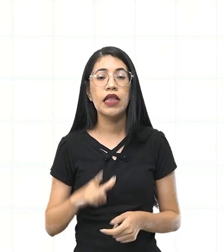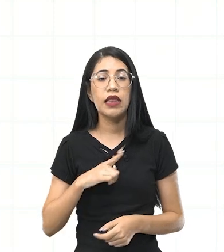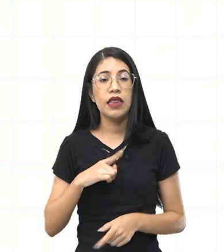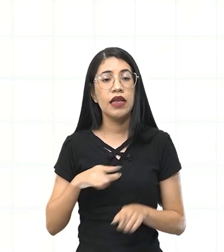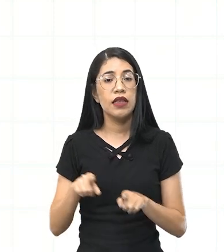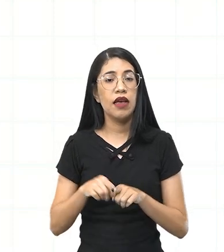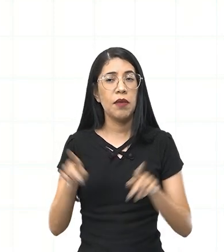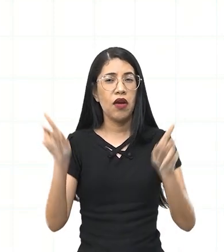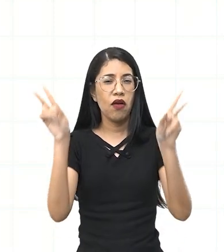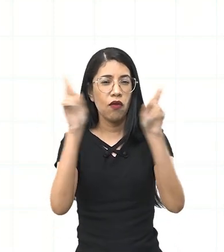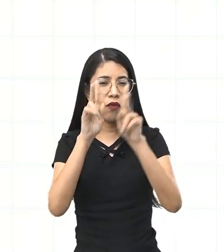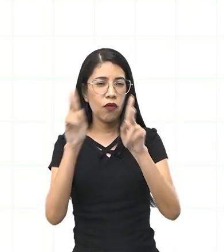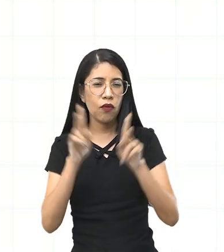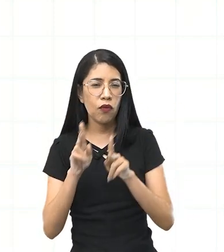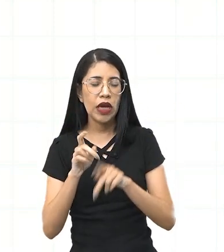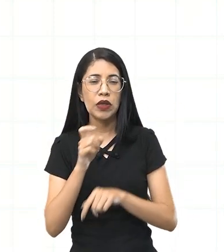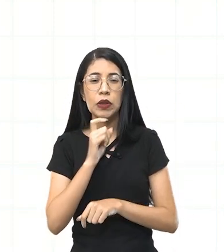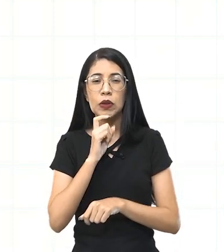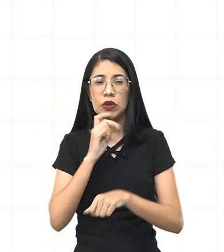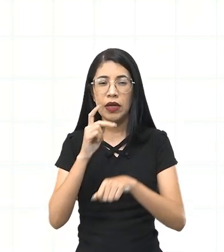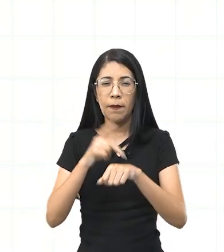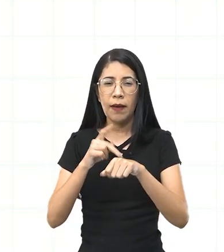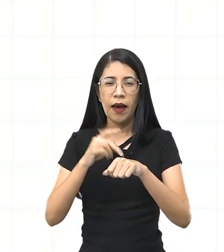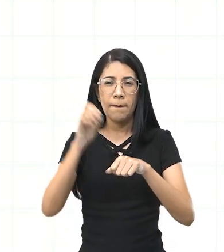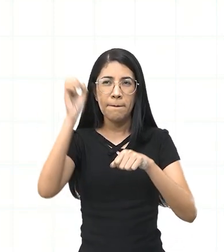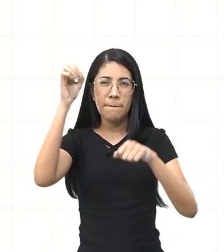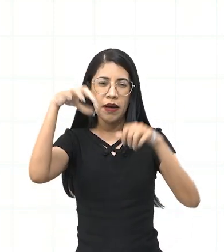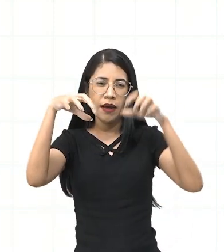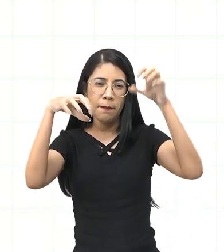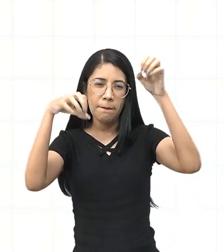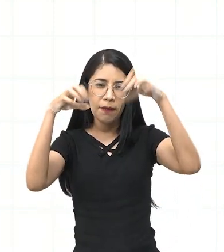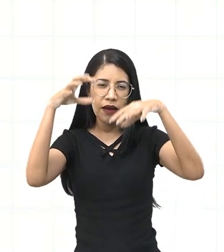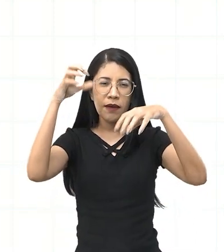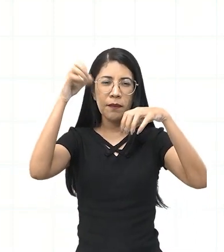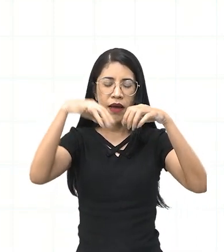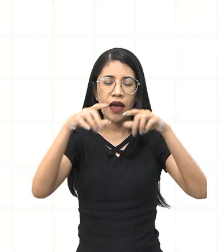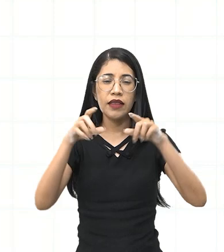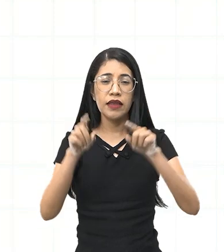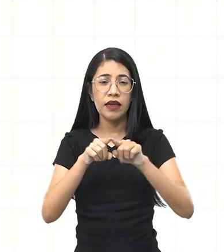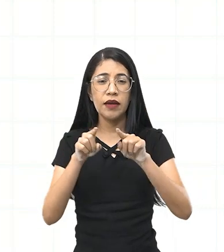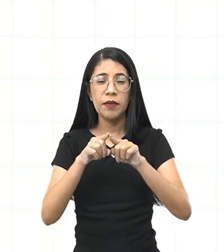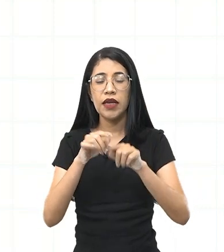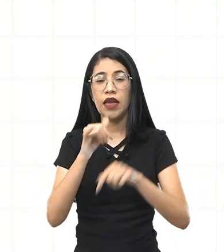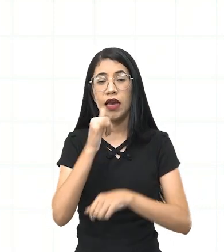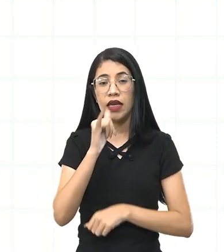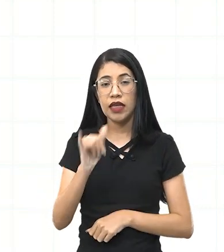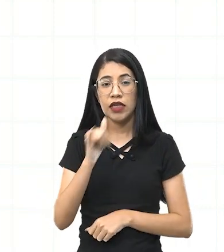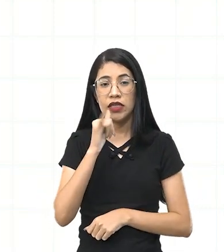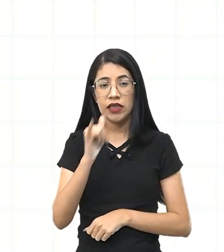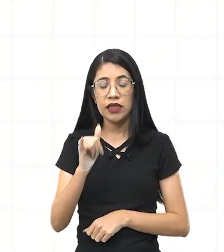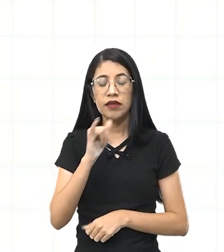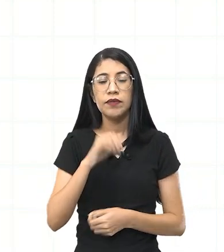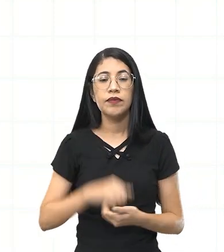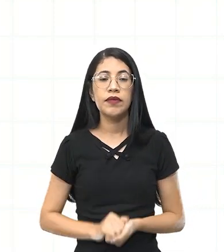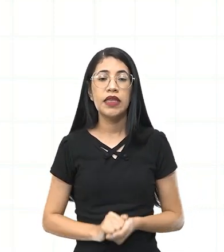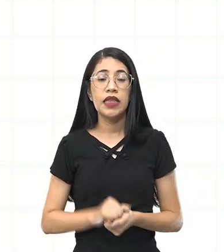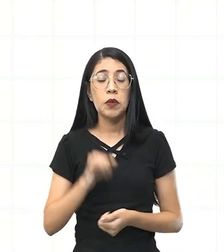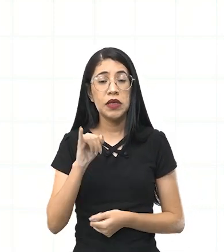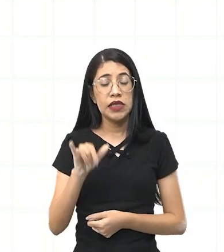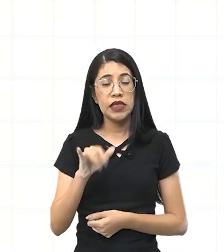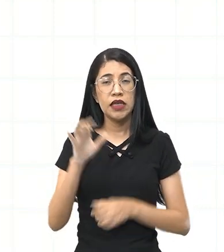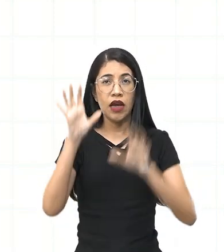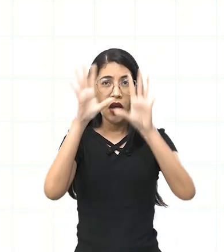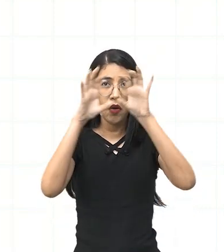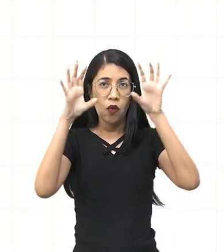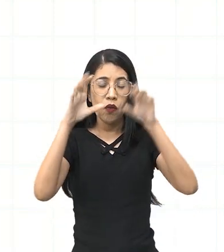as pedrinhas de gelo batem umas nas outras. Essa agitação cria partículas de eletricidade na nuvem. Se uma nuvem com muitas partículas